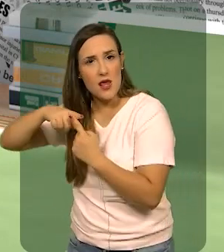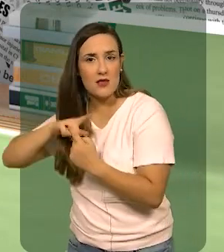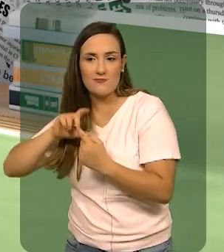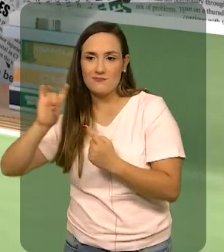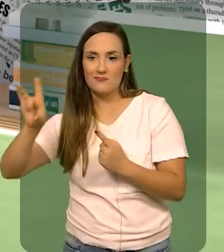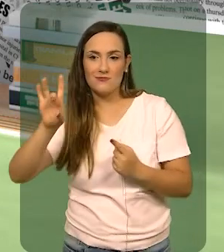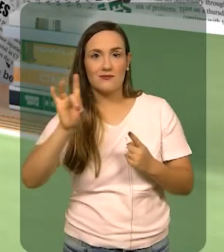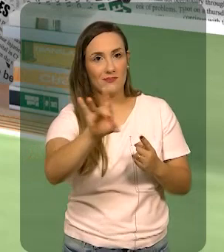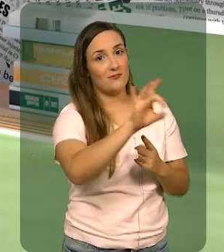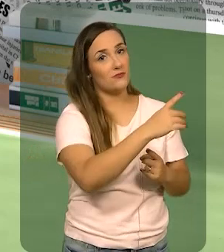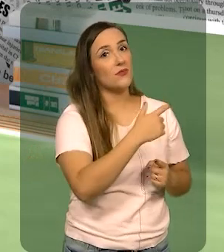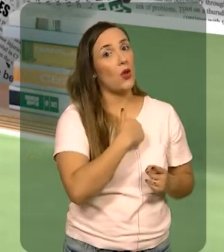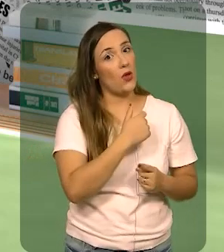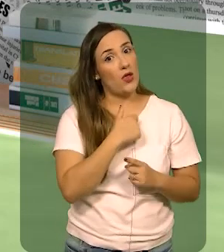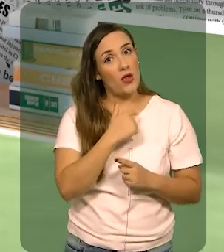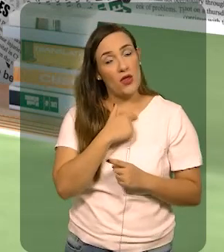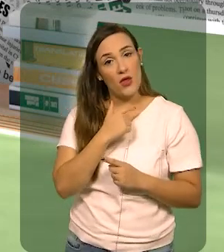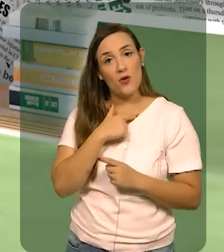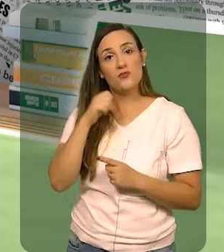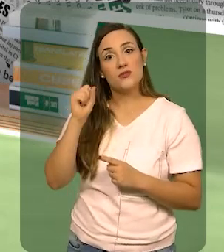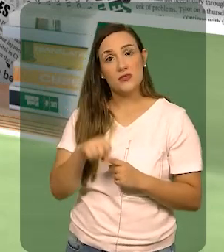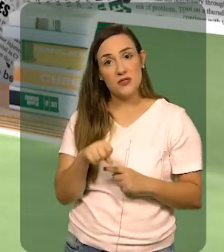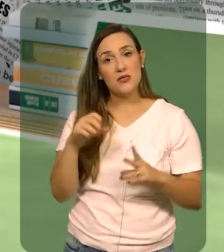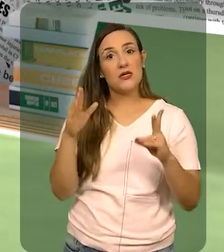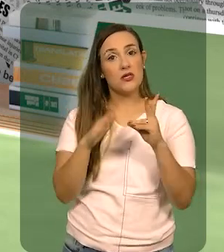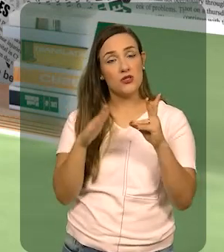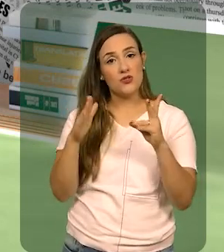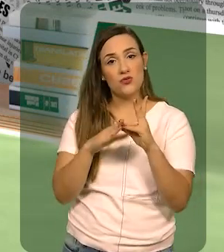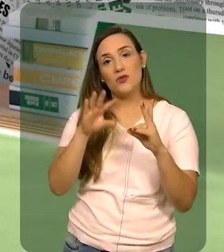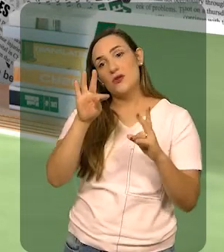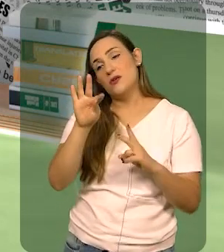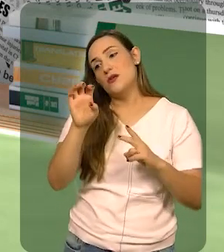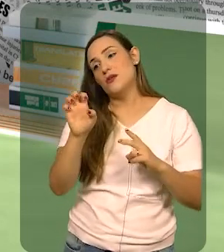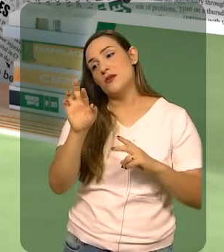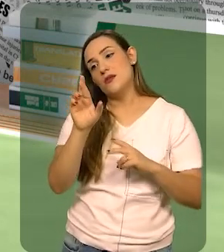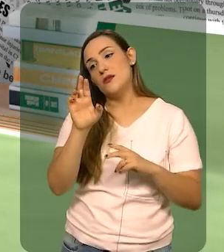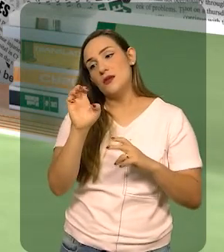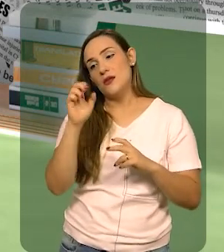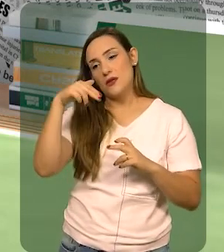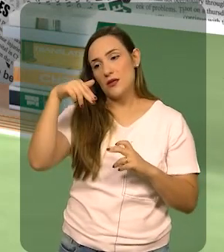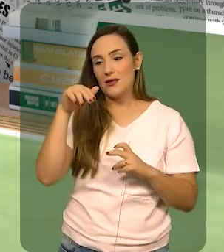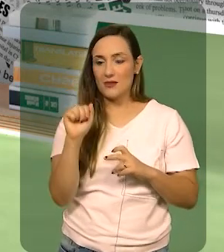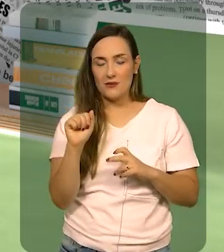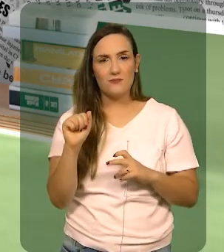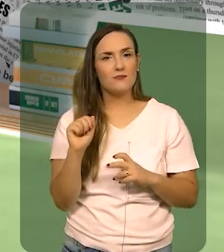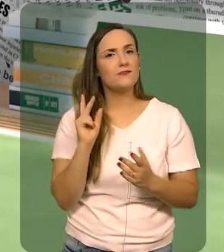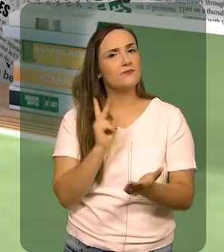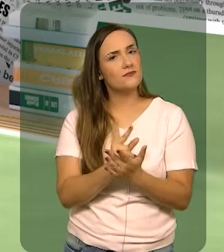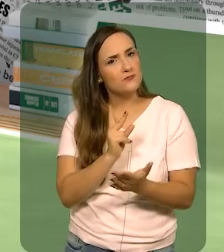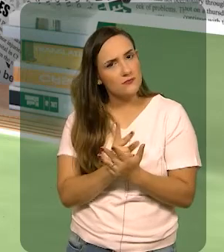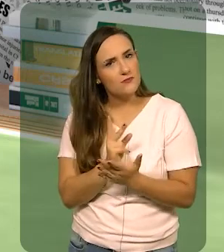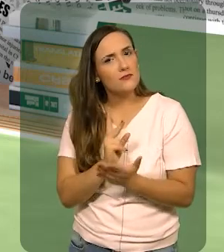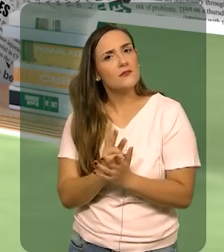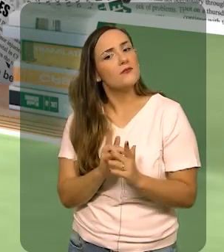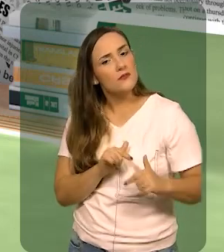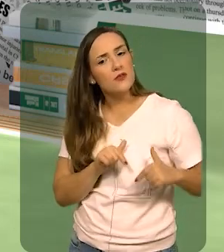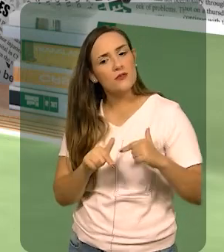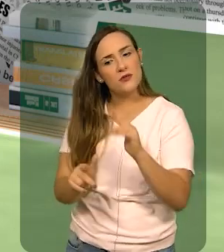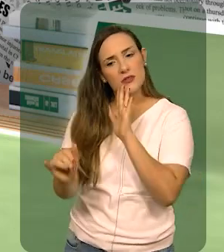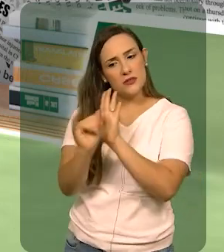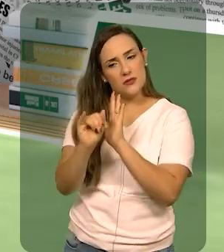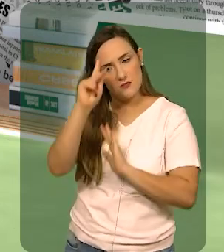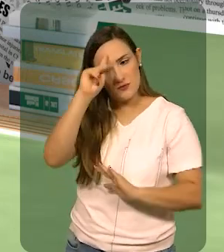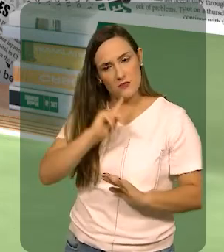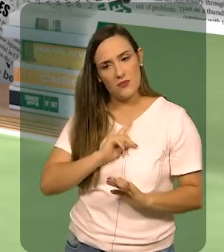por isso que quando eu falo sou indígena terena. Eu sou o Maicon, indígena, sempre aí na luta da minha resistência quanto identidade,